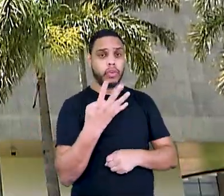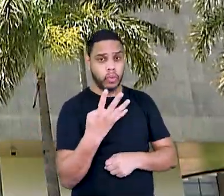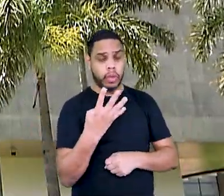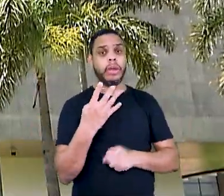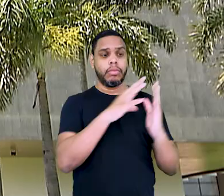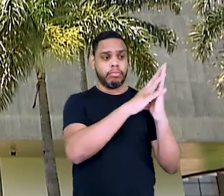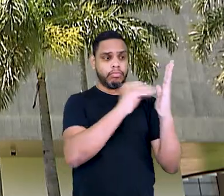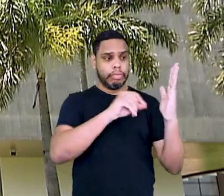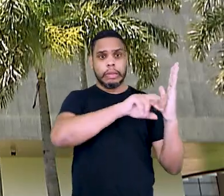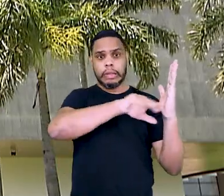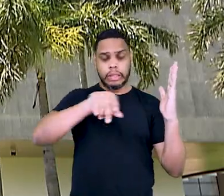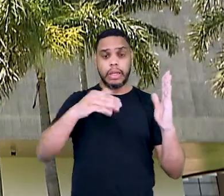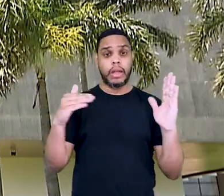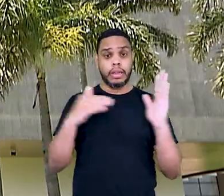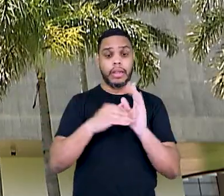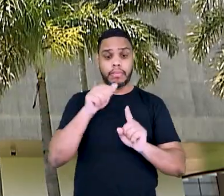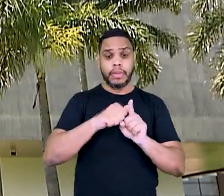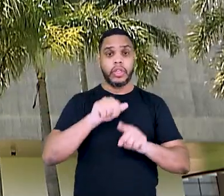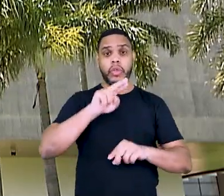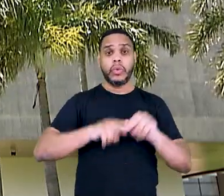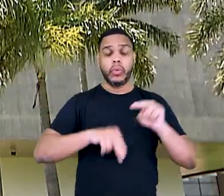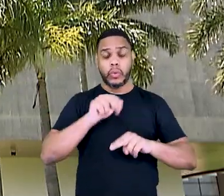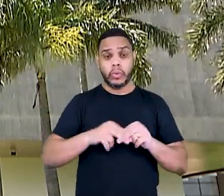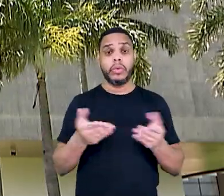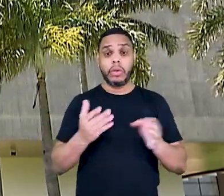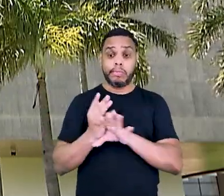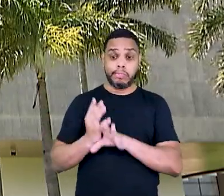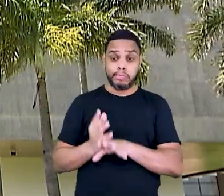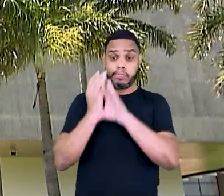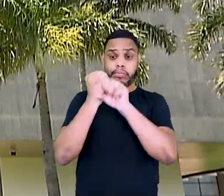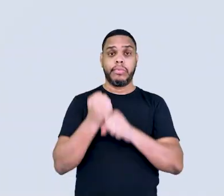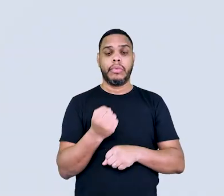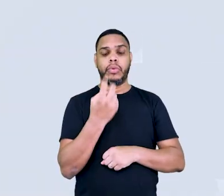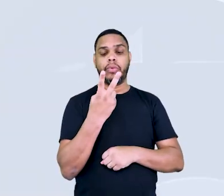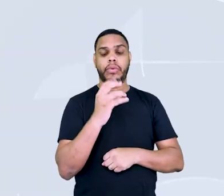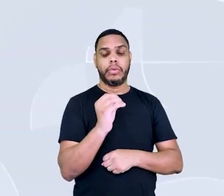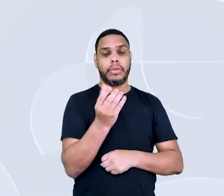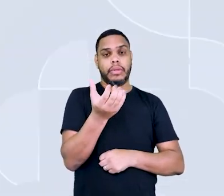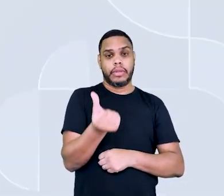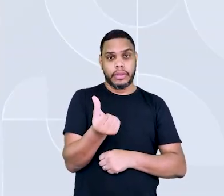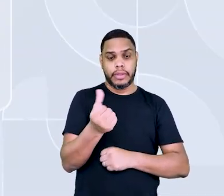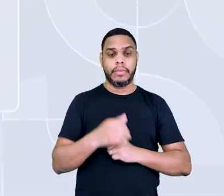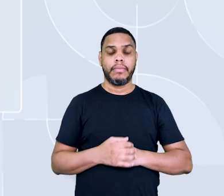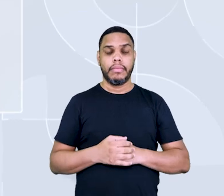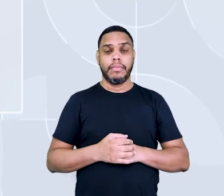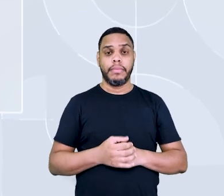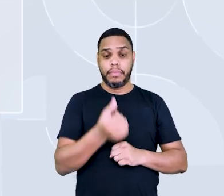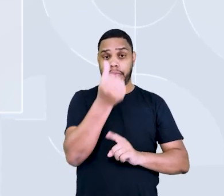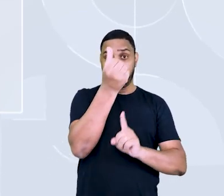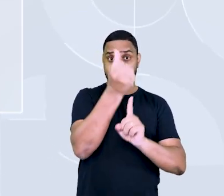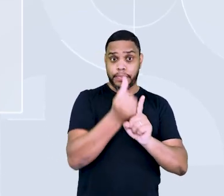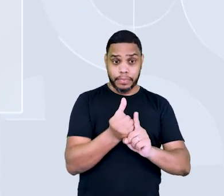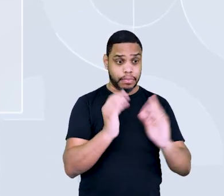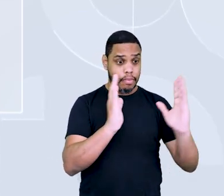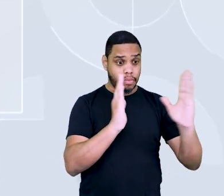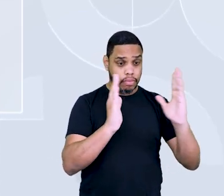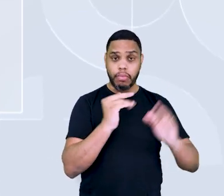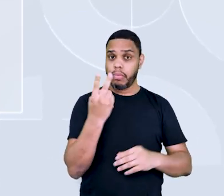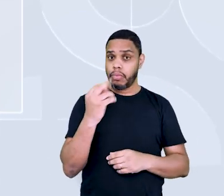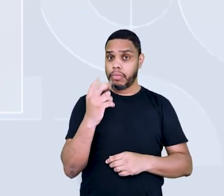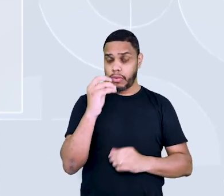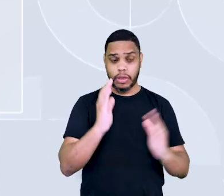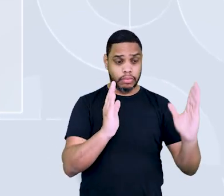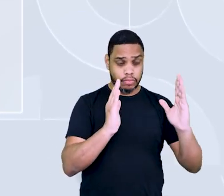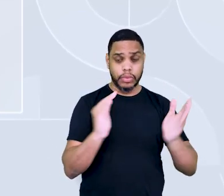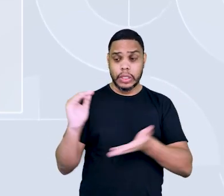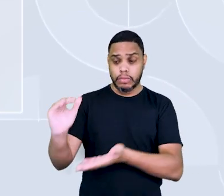precedentes. Até junho deste ano, o total chegou a 206. Somente no primeiro semestre deste ano, o TST